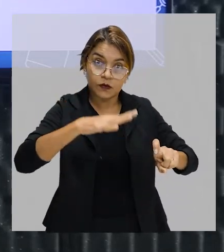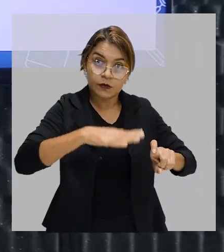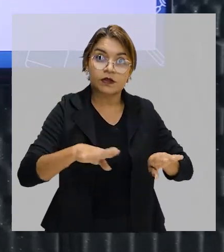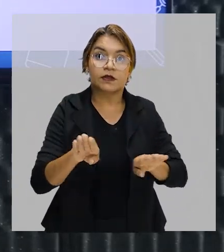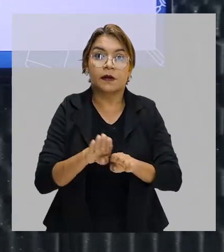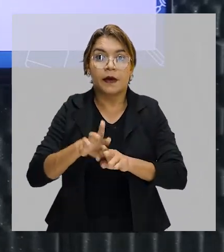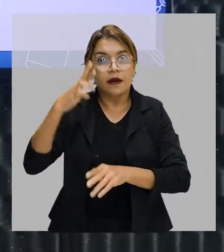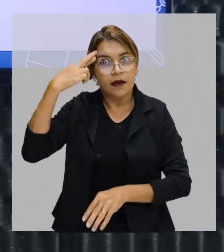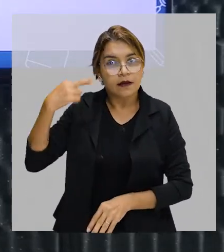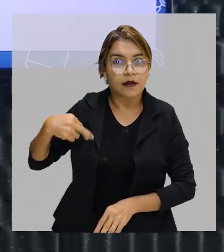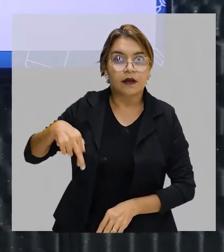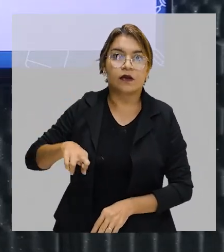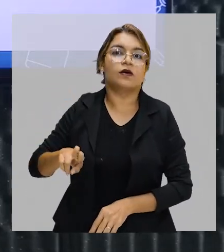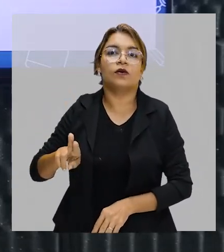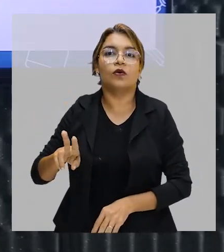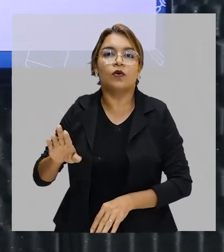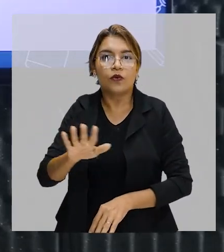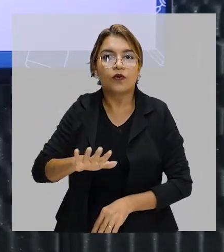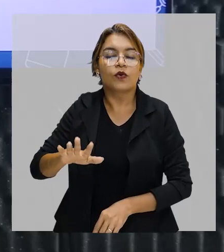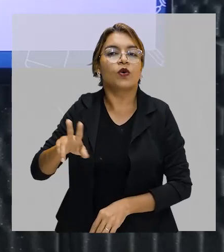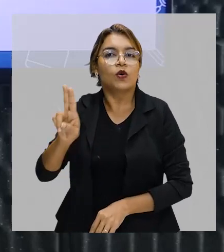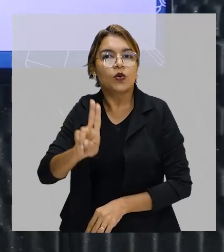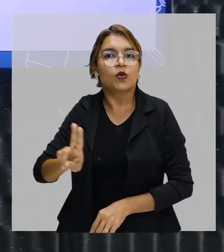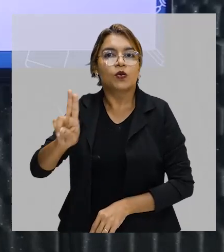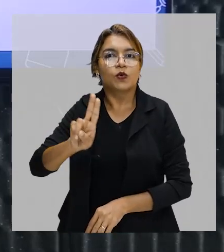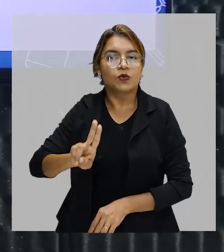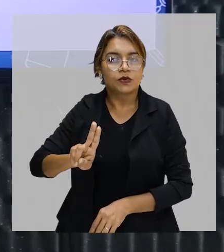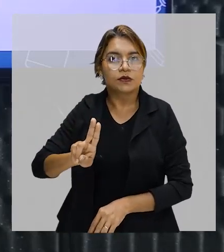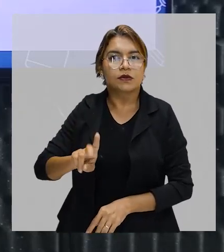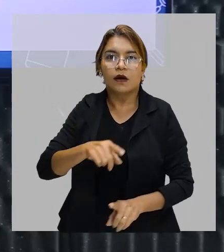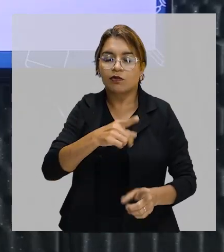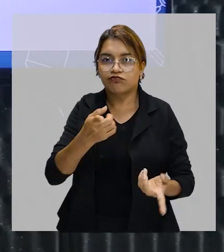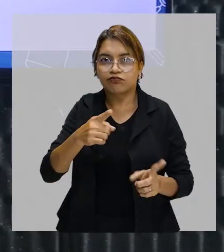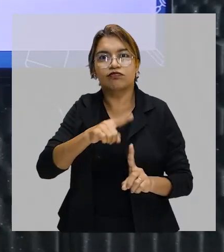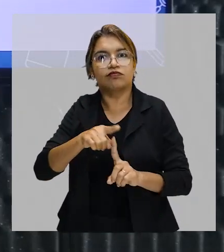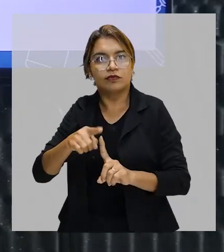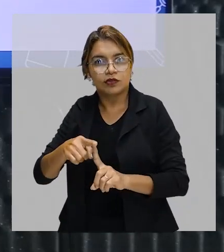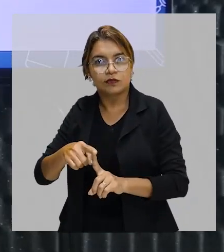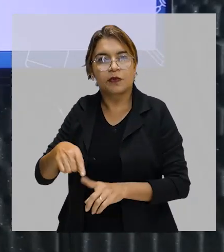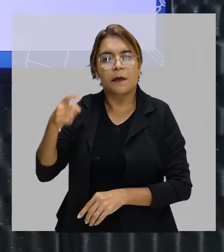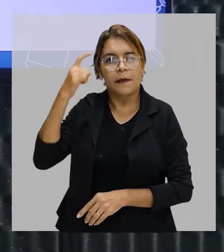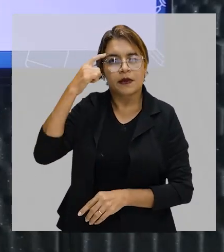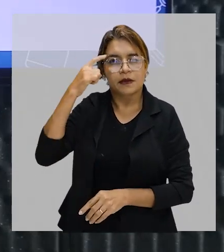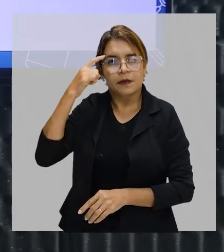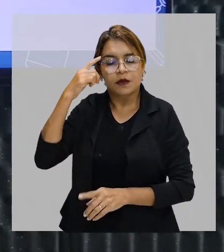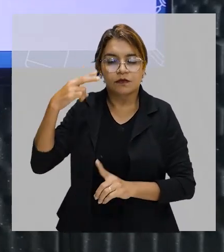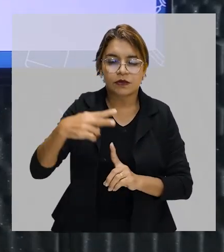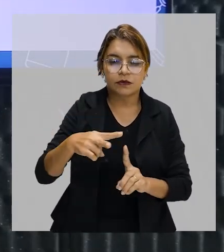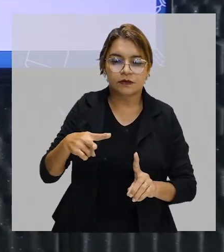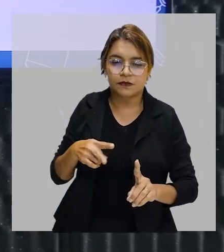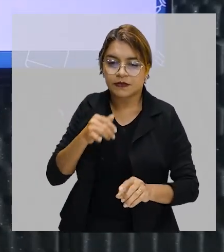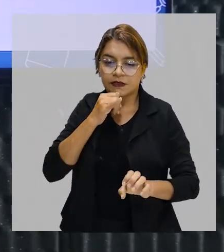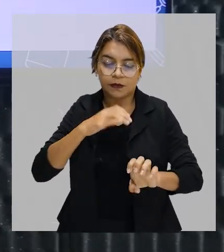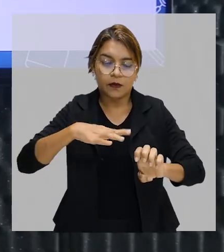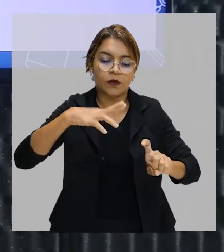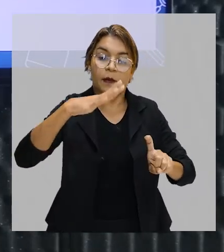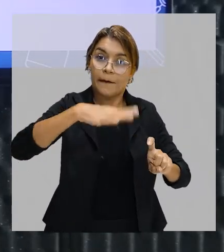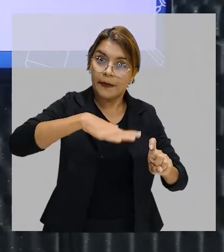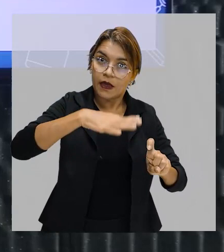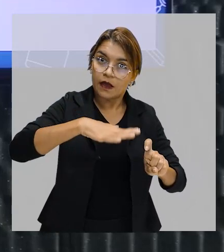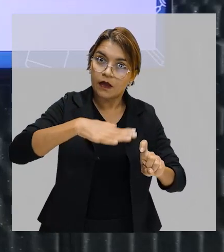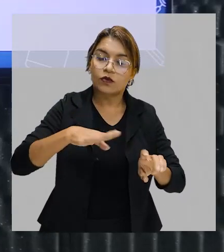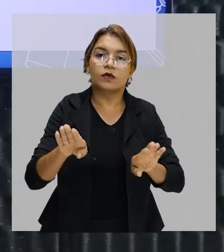por exemplo, se utilizam desse tipo de pensamento, desse tipo de perspectiva. Tanto a mitologia quanto as